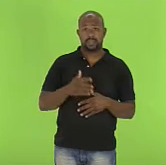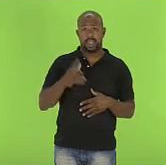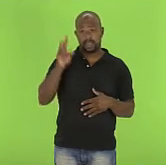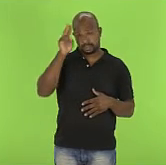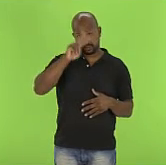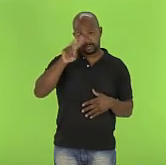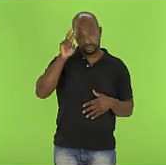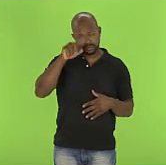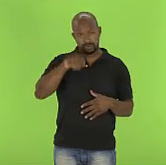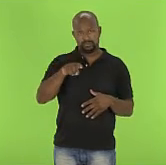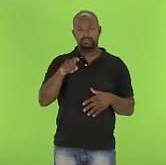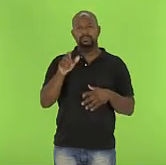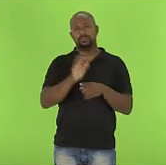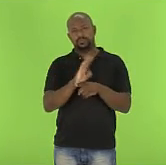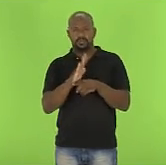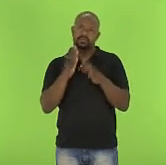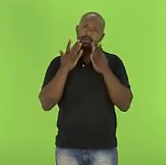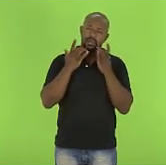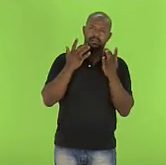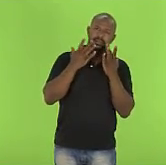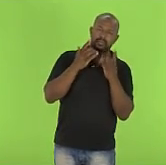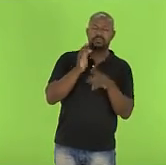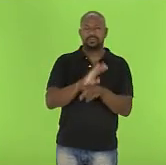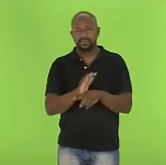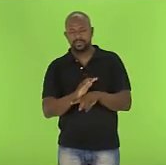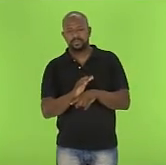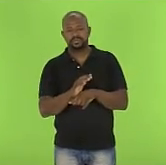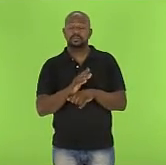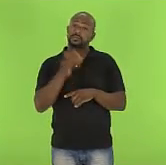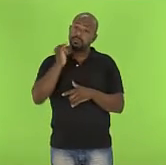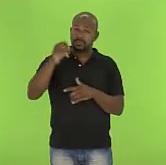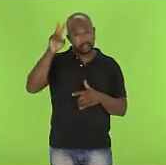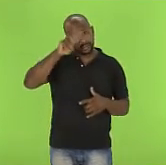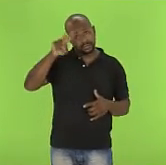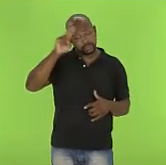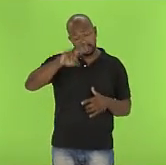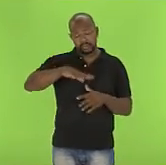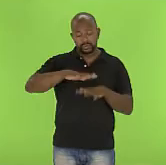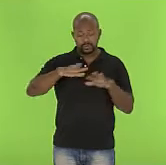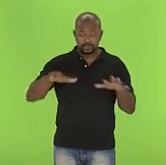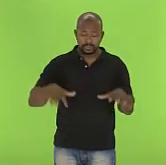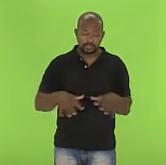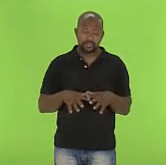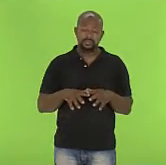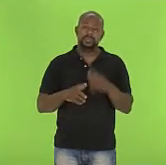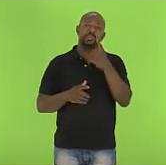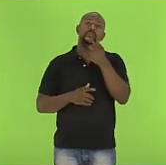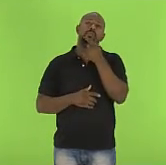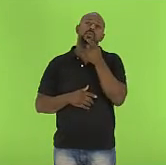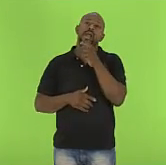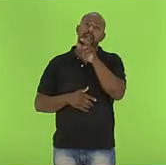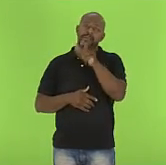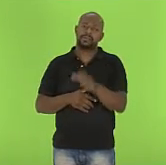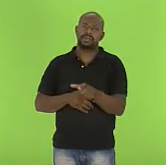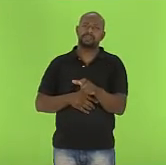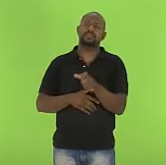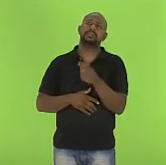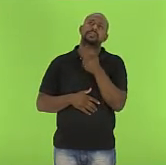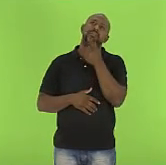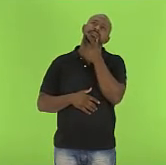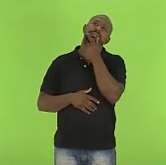história desse filme, espetáculo filme, conta a história de um